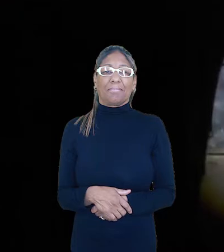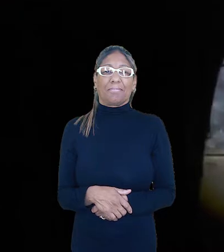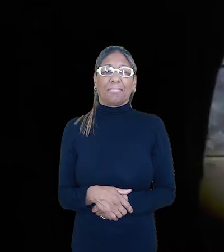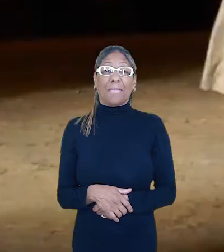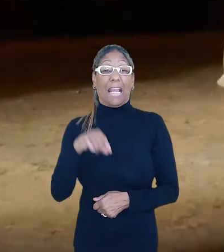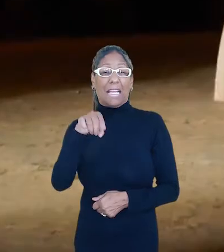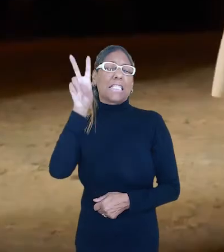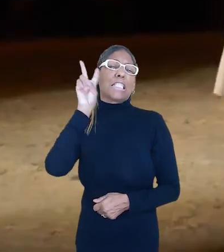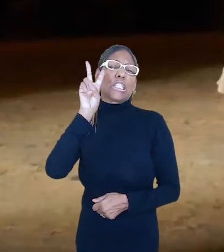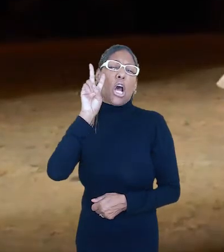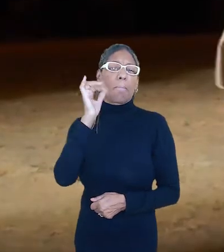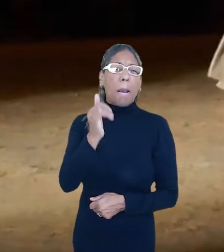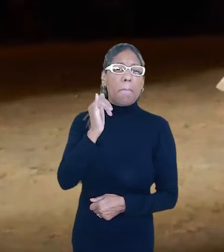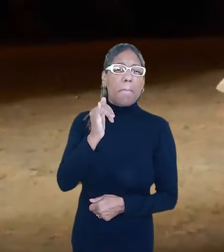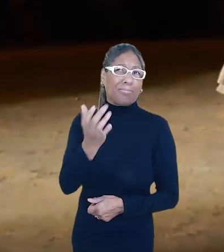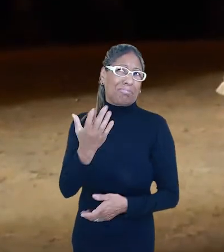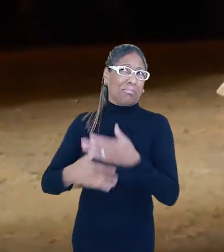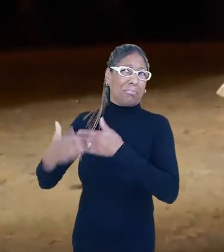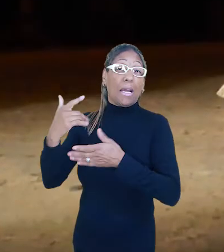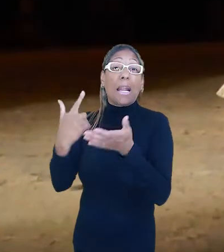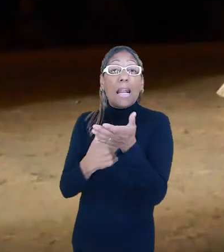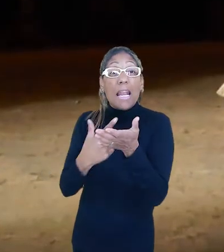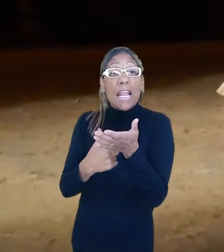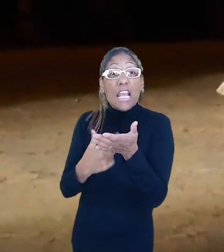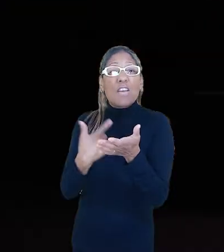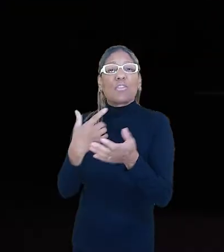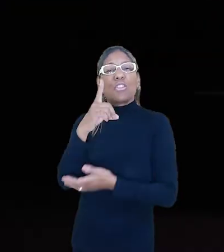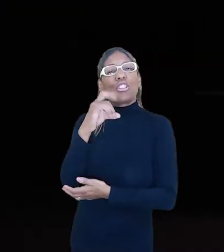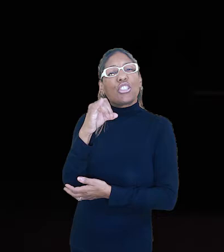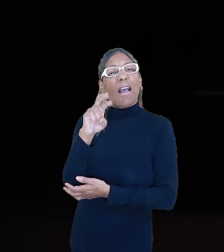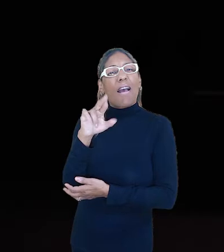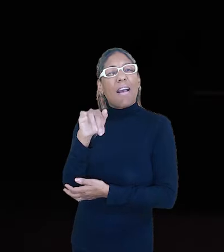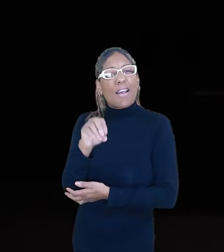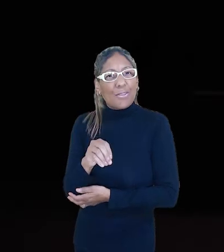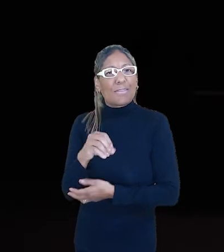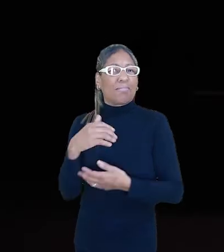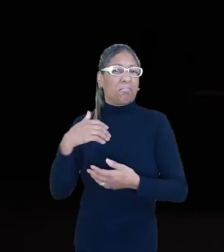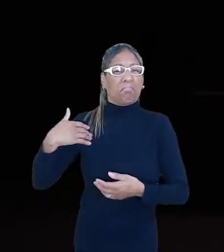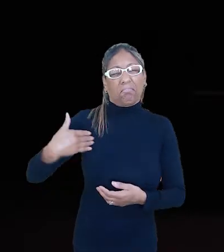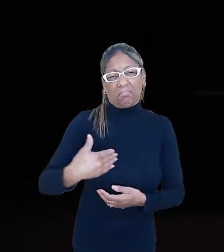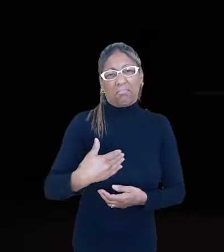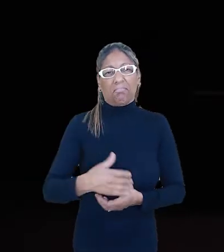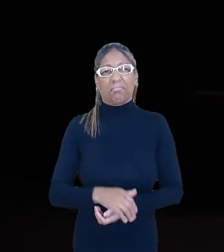grupo de teatro Monções. Nesses relatos monçoeiros, nos livros, nos diários de navegação que se